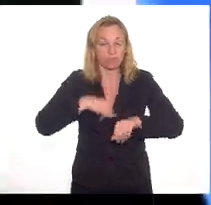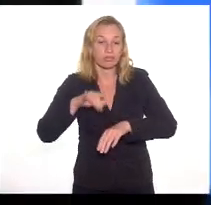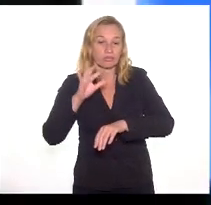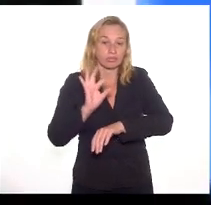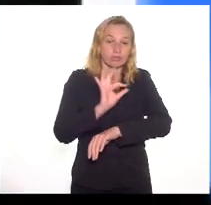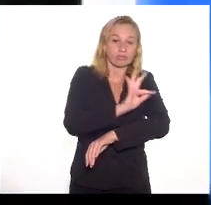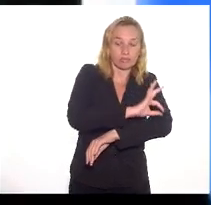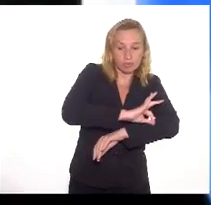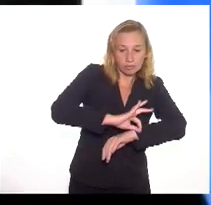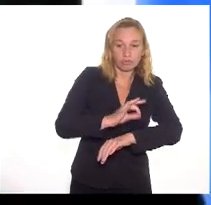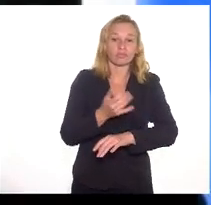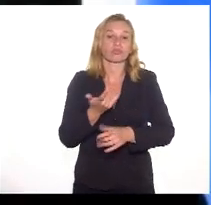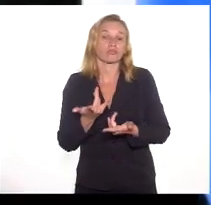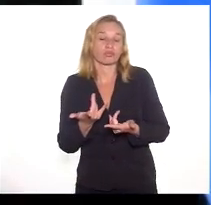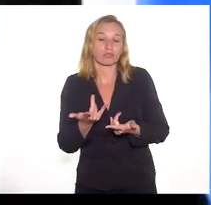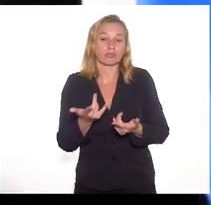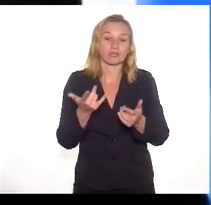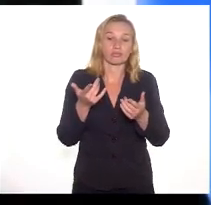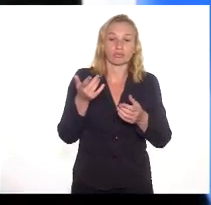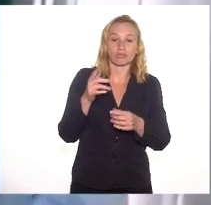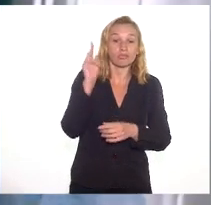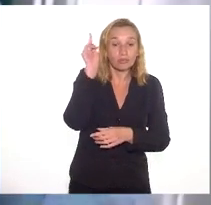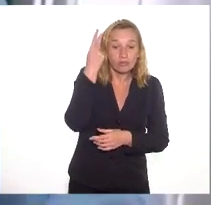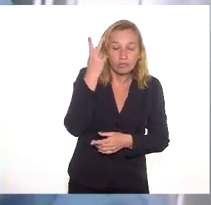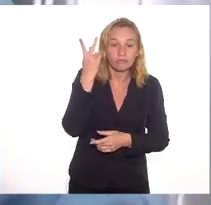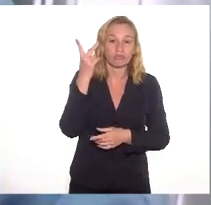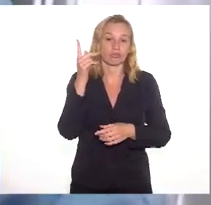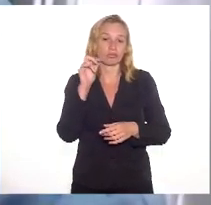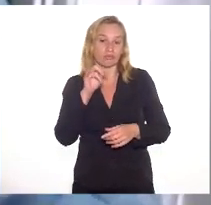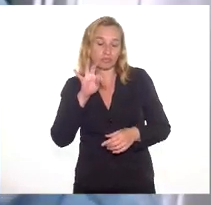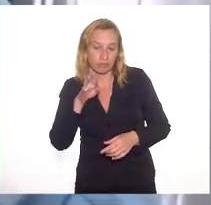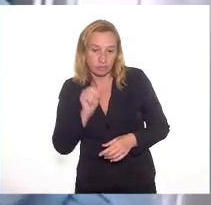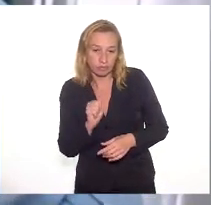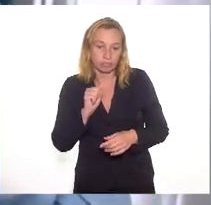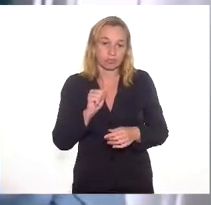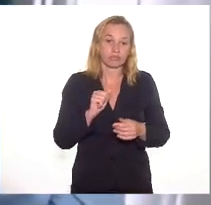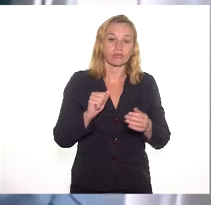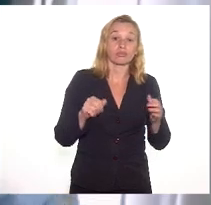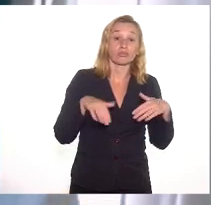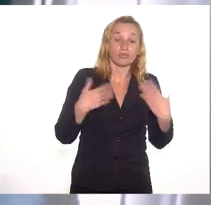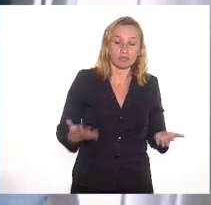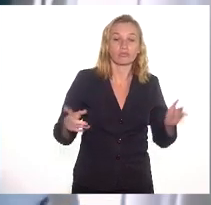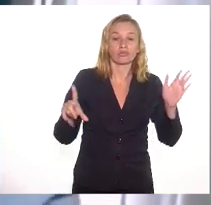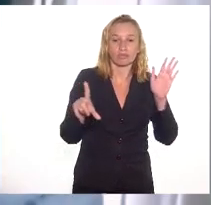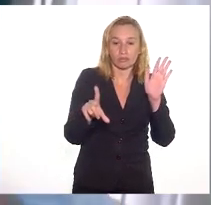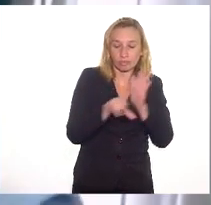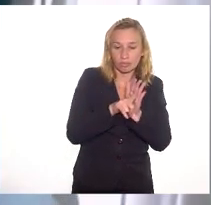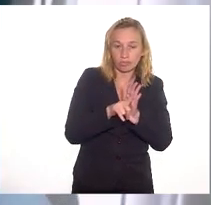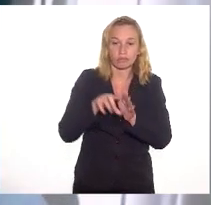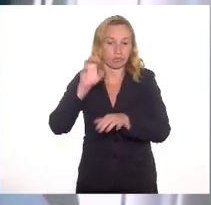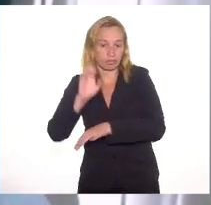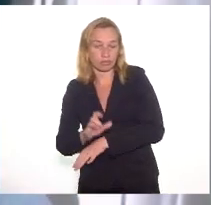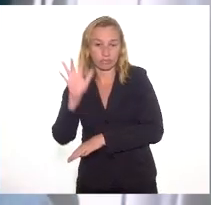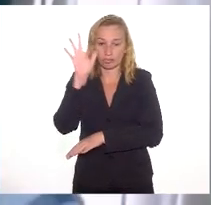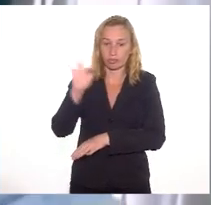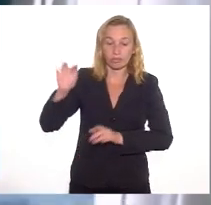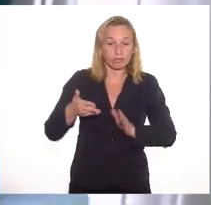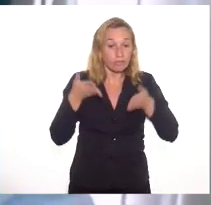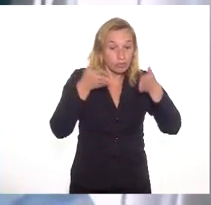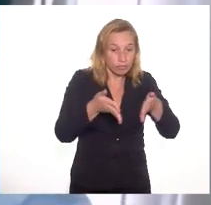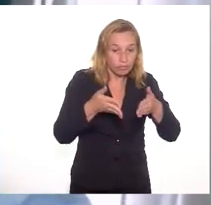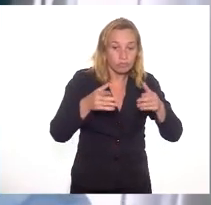da história, da literatura, por que não? Então, na verdade, tanto a lei federal quanto a lei estadual enfocam a importância do tema,